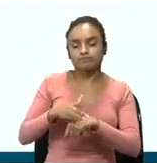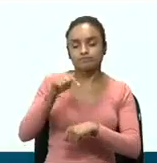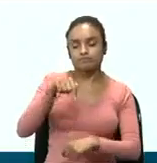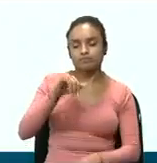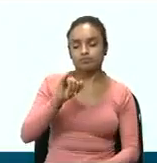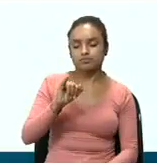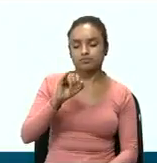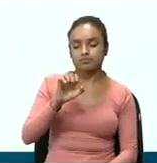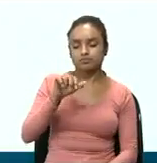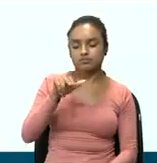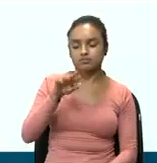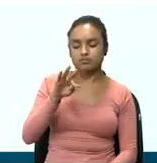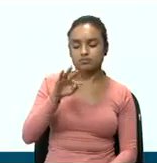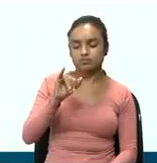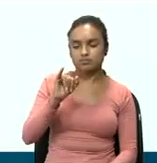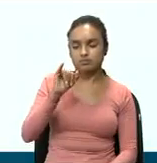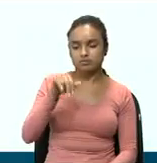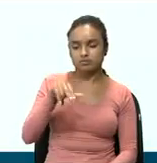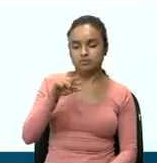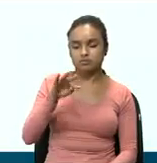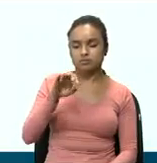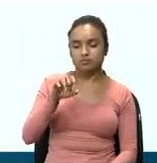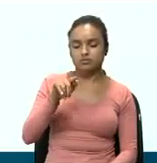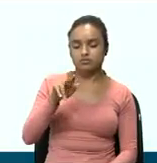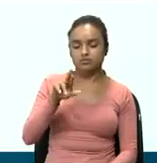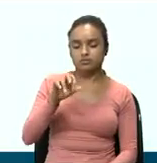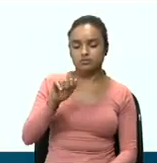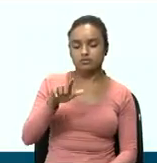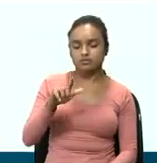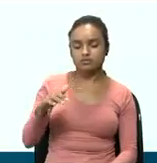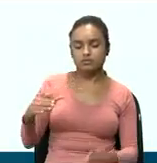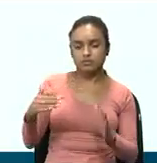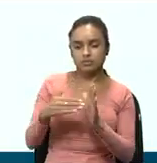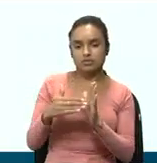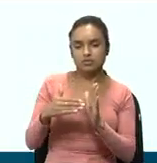integral. Limite de t